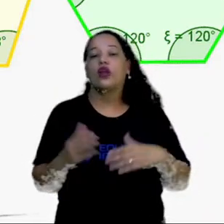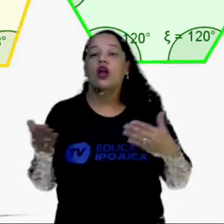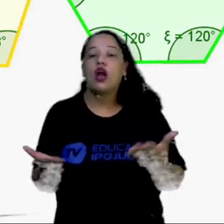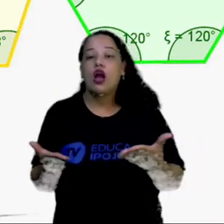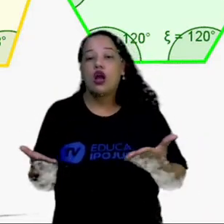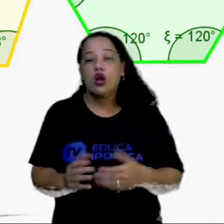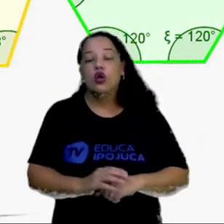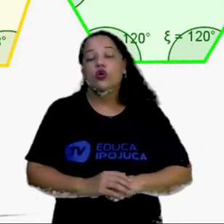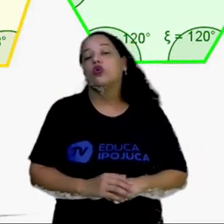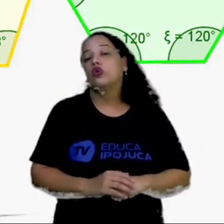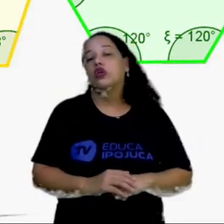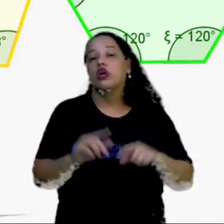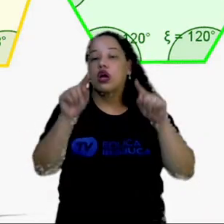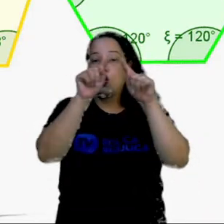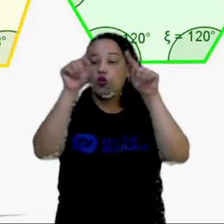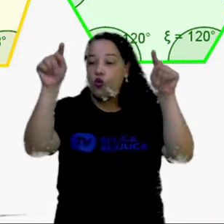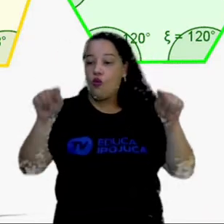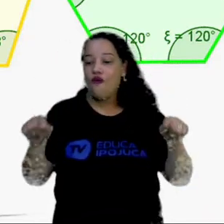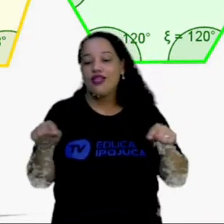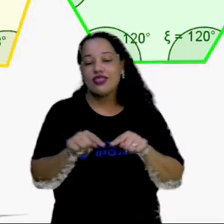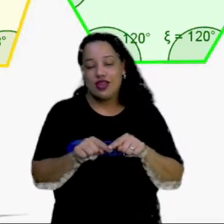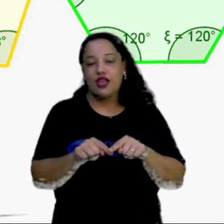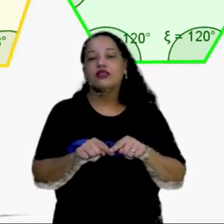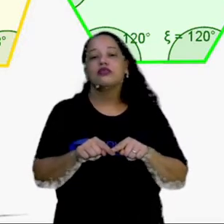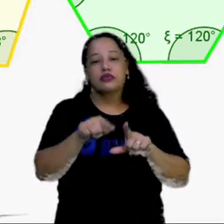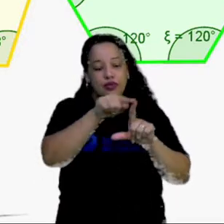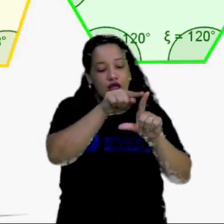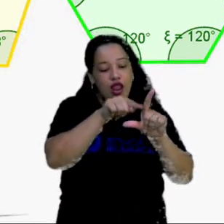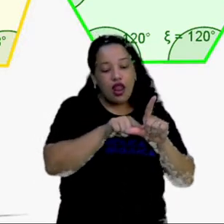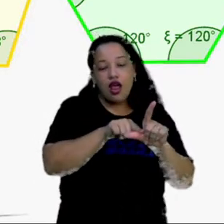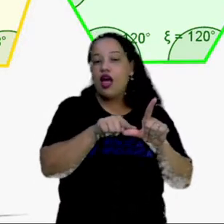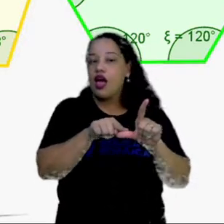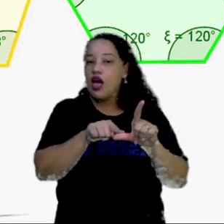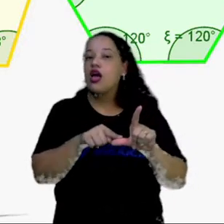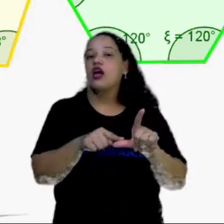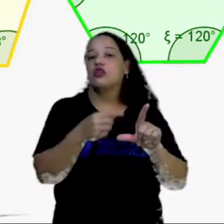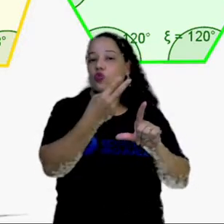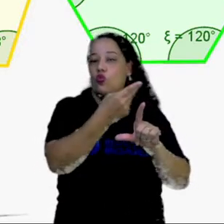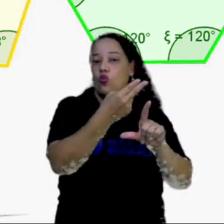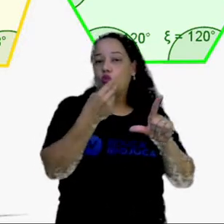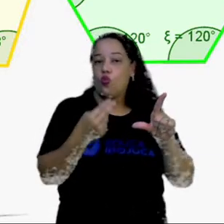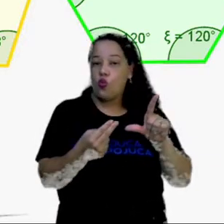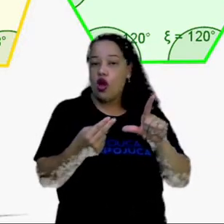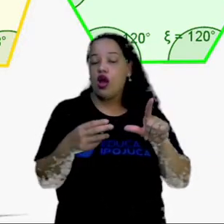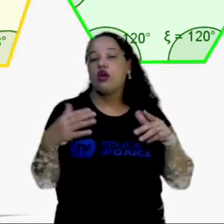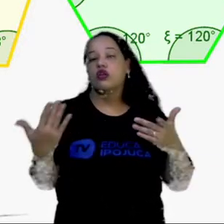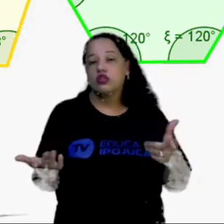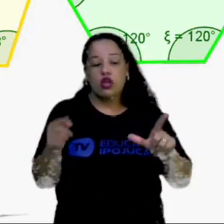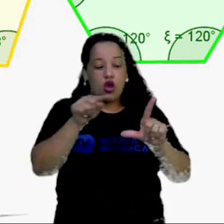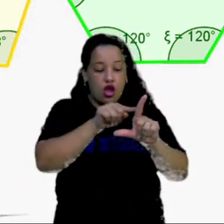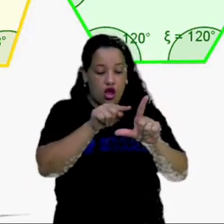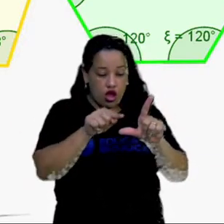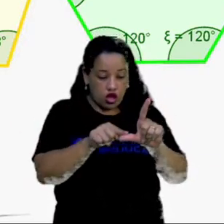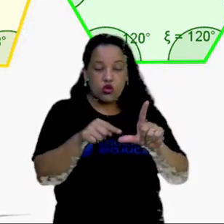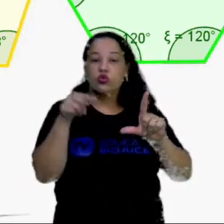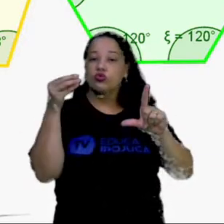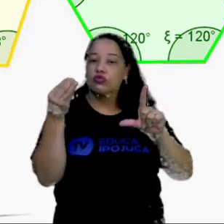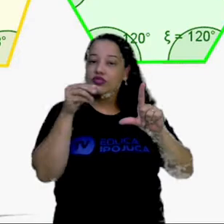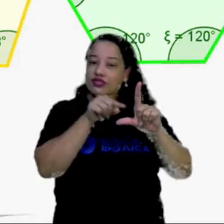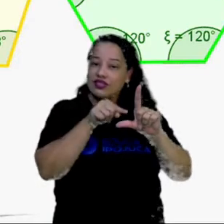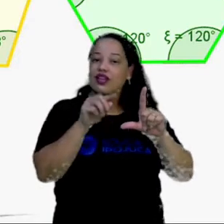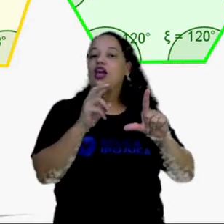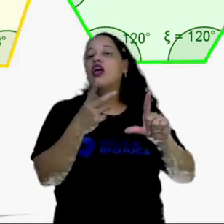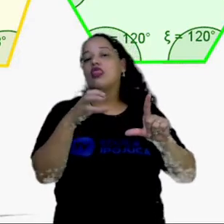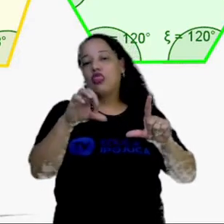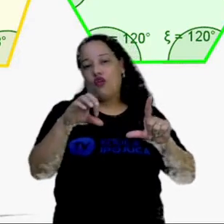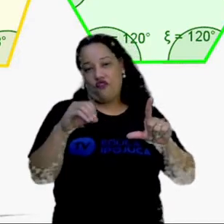Um quadrado tem todos os lados de medidas iguais, então seus ângulos também todos têm medidas iguais, que são igual a